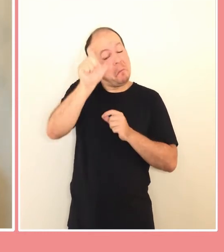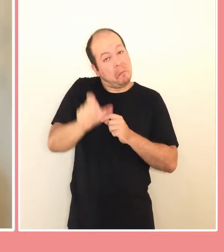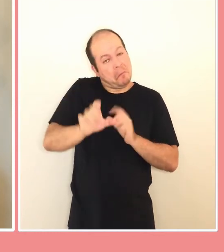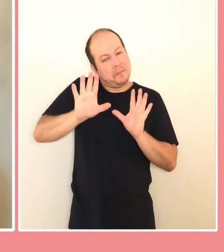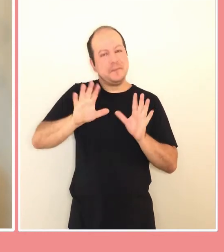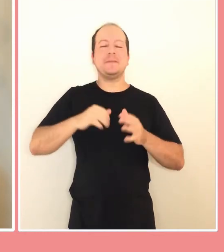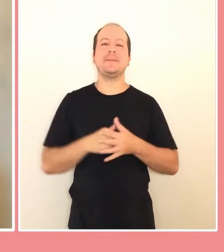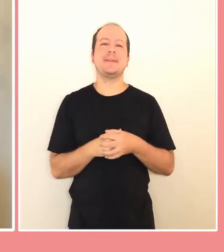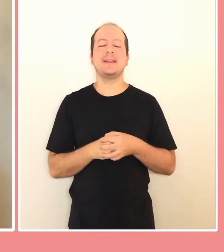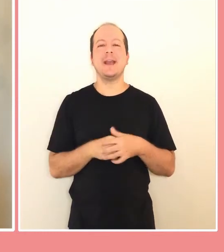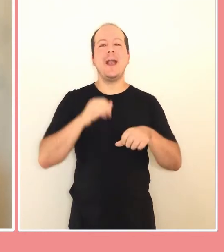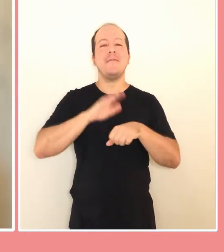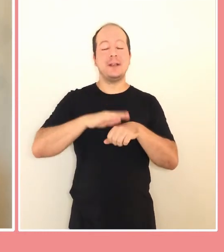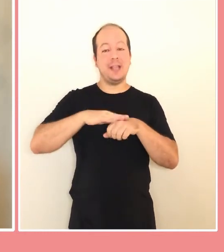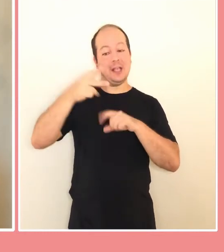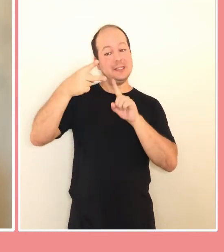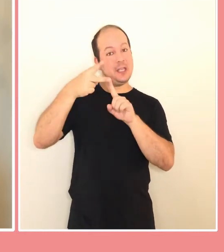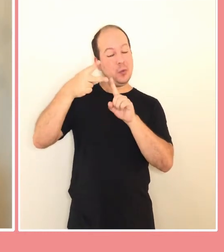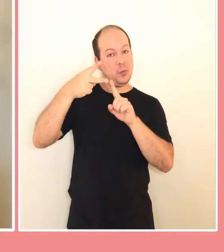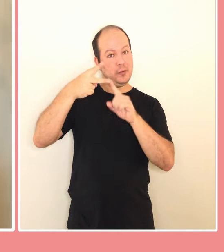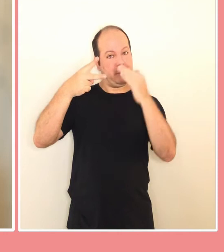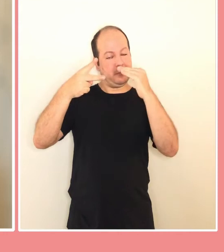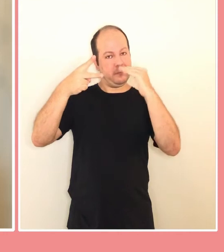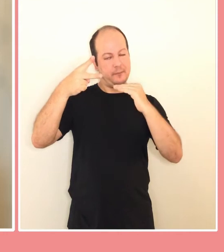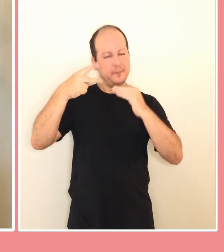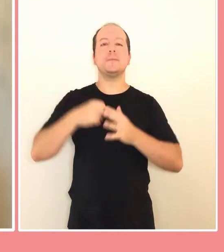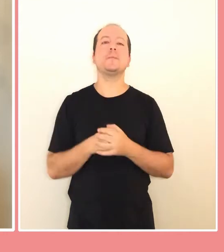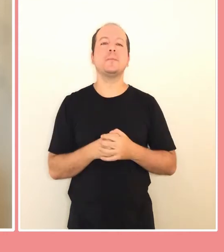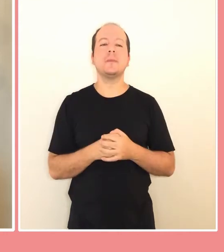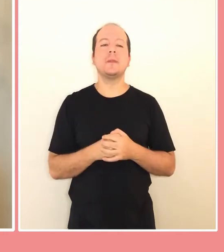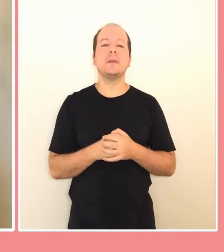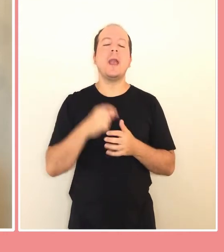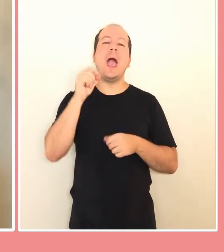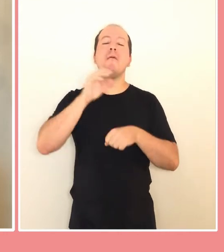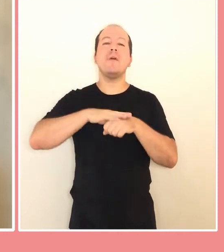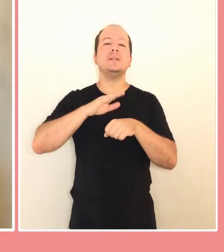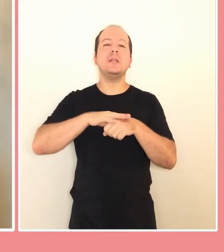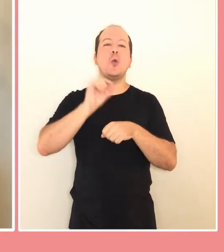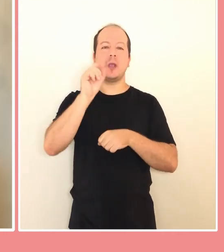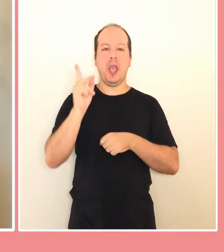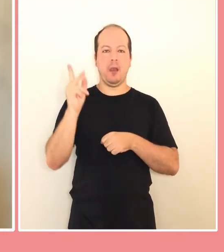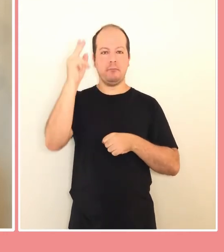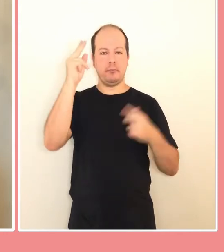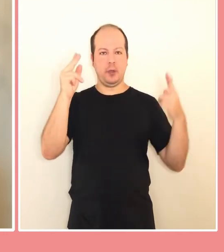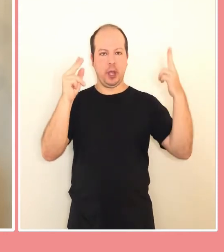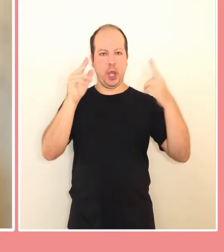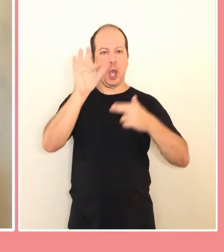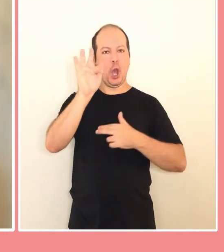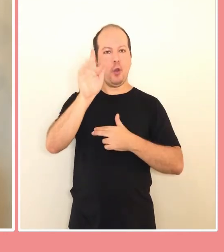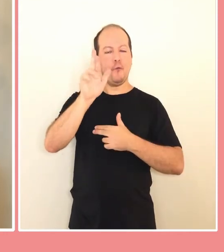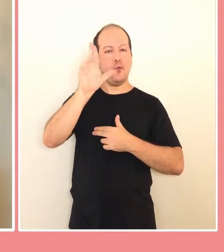Aí já vamos passar para a segunda parte, que é fazermos os furos para podermos respirar